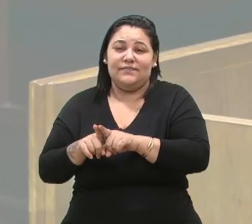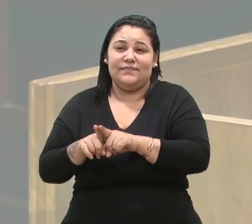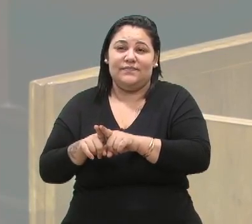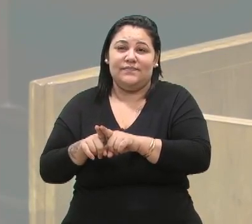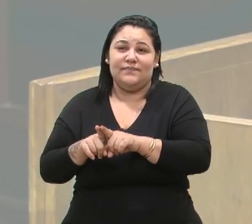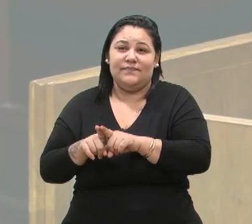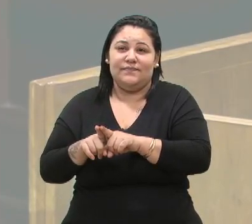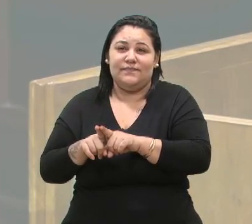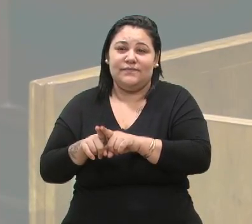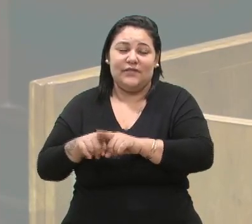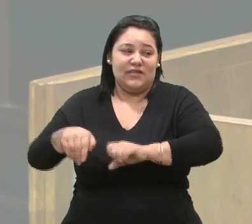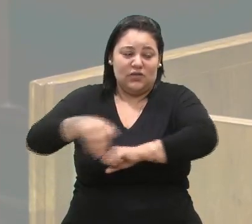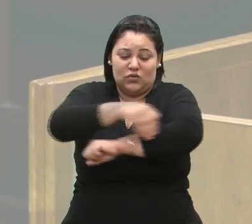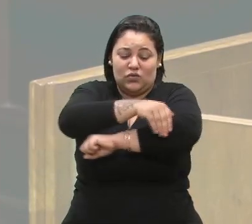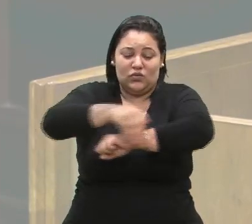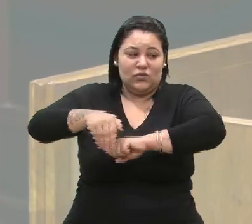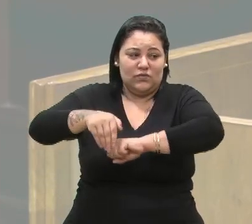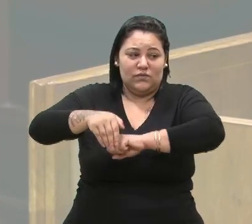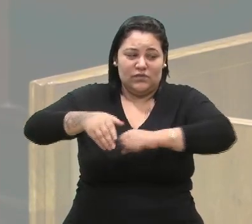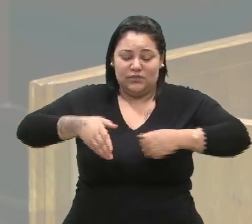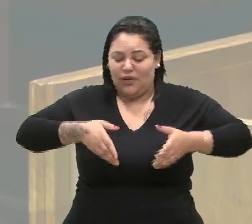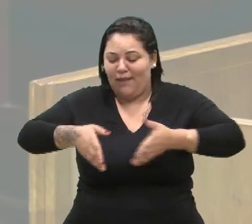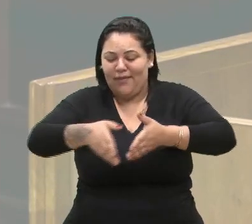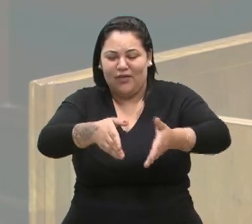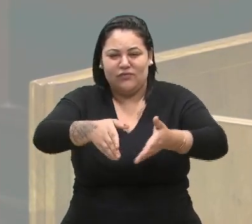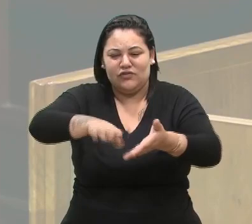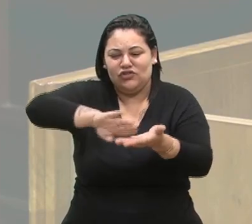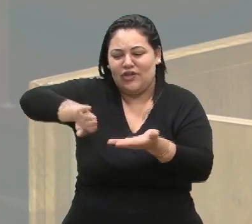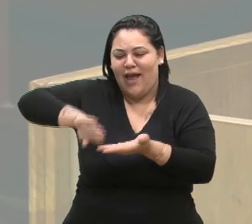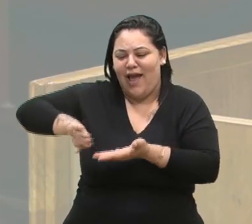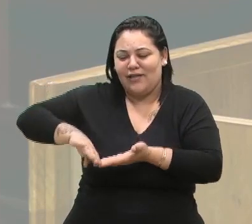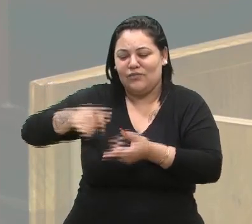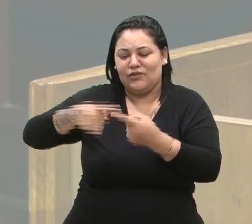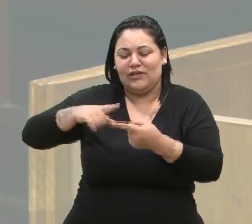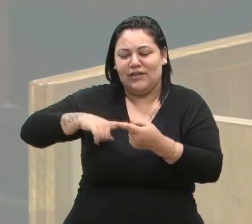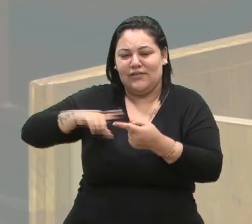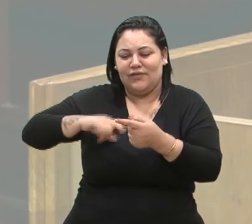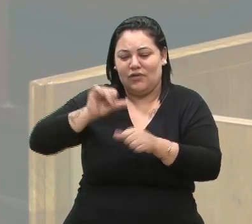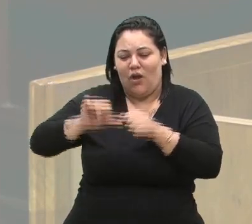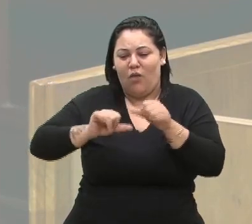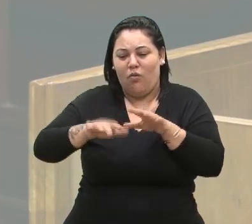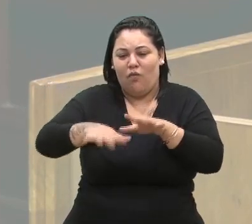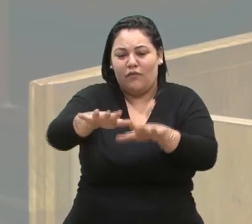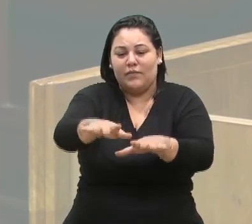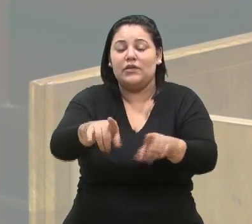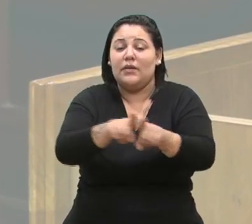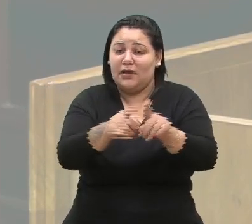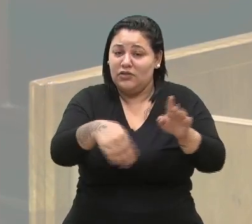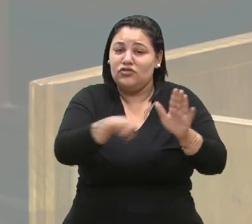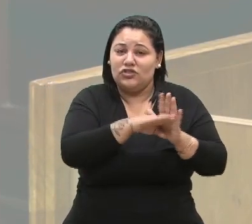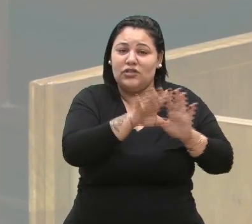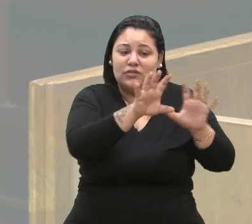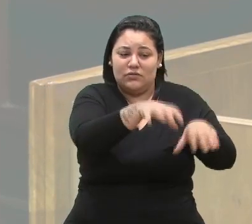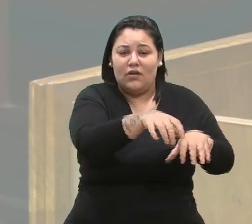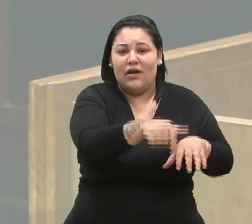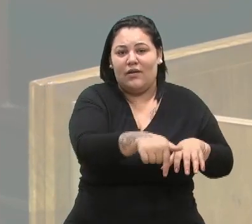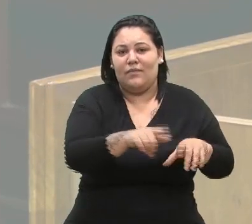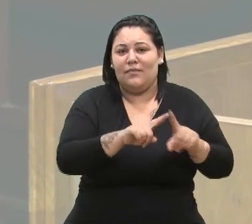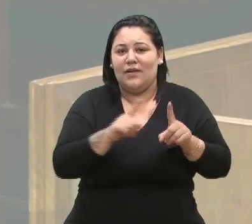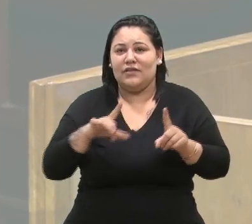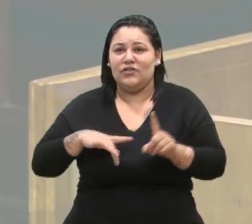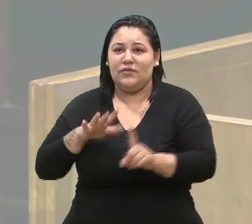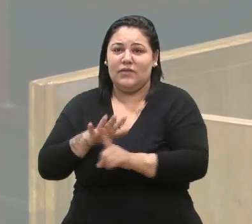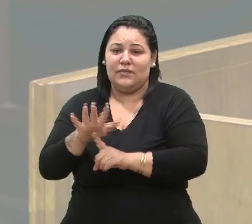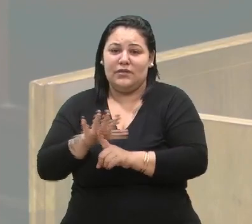retiradas em vias onde teve alteração de trânsito também vai para ali, mas nós temos uma demanda, só ontem